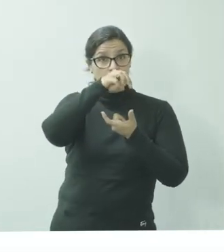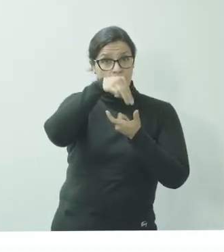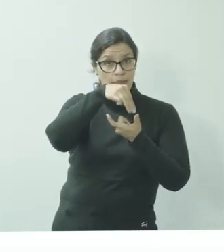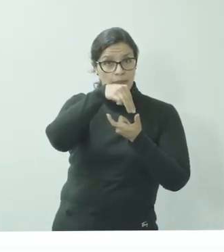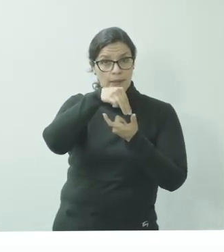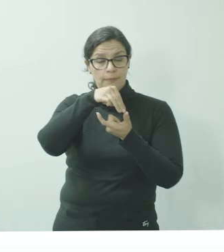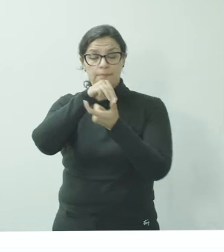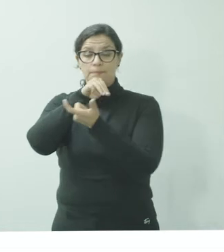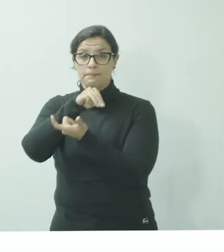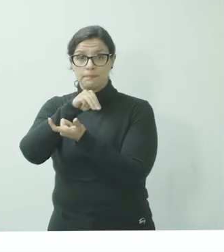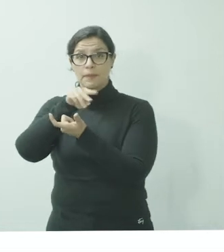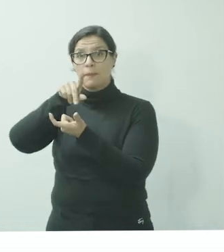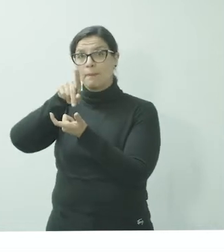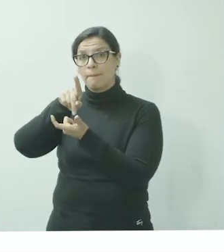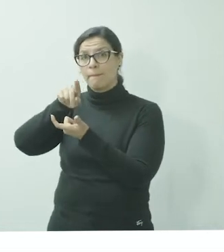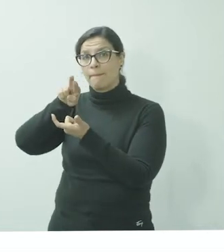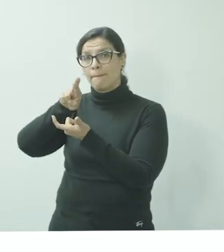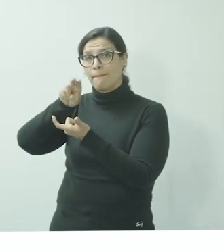em